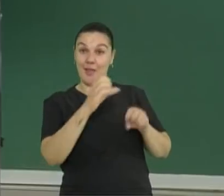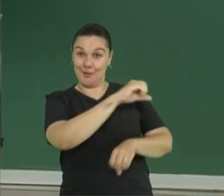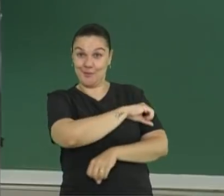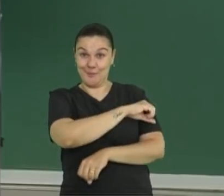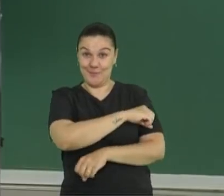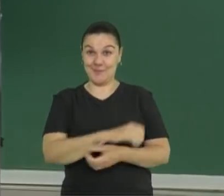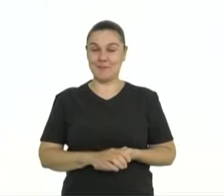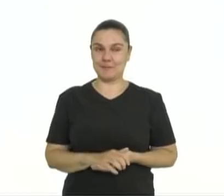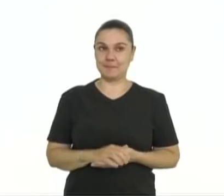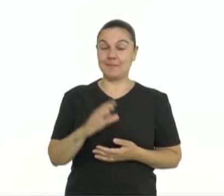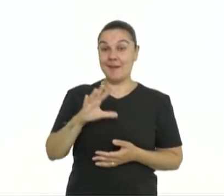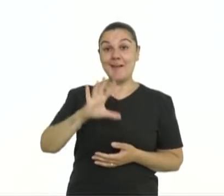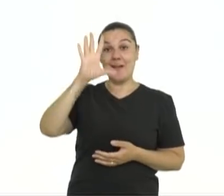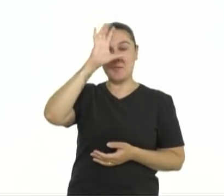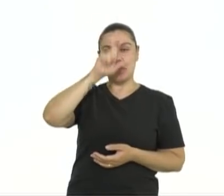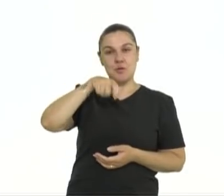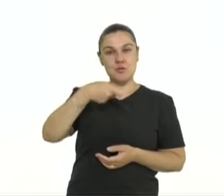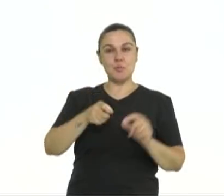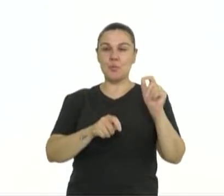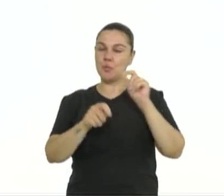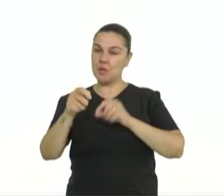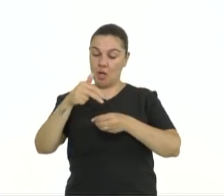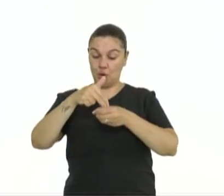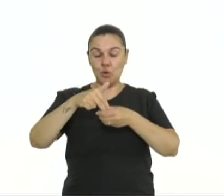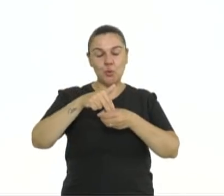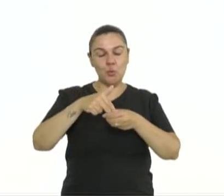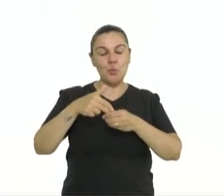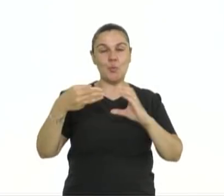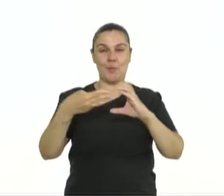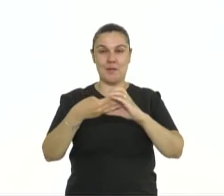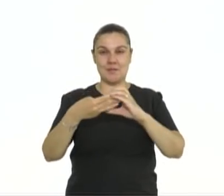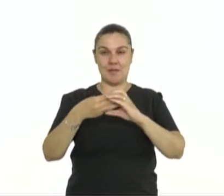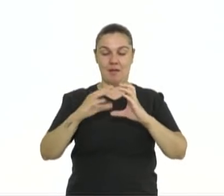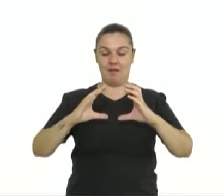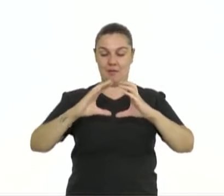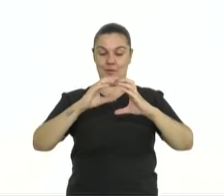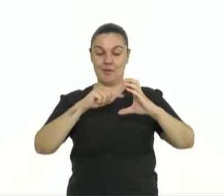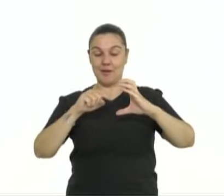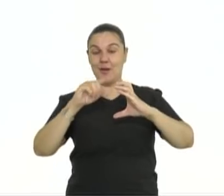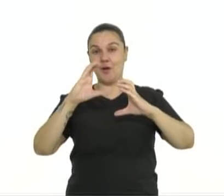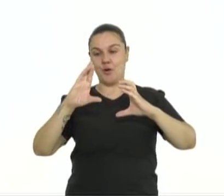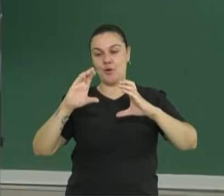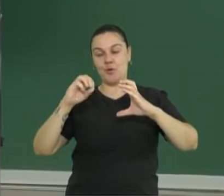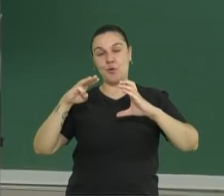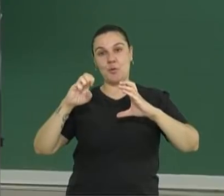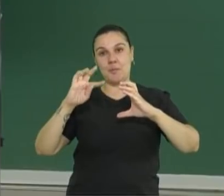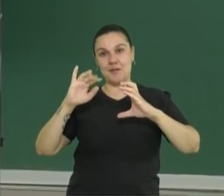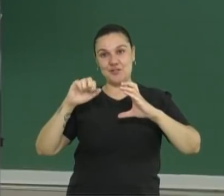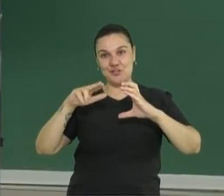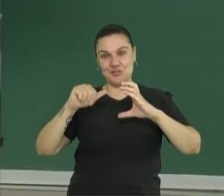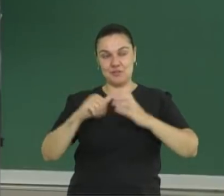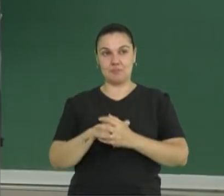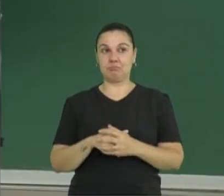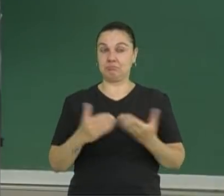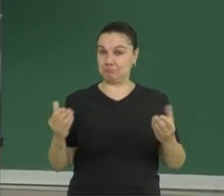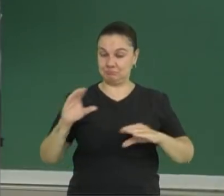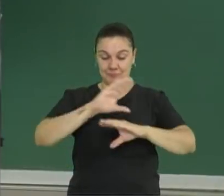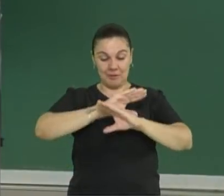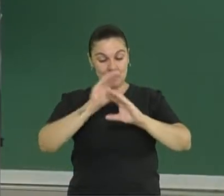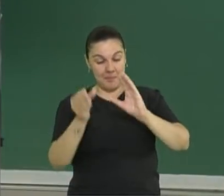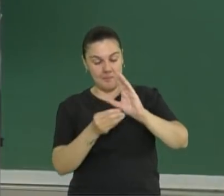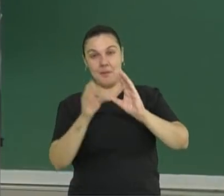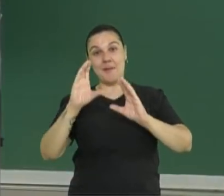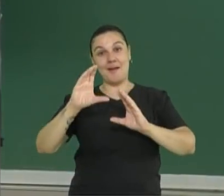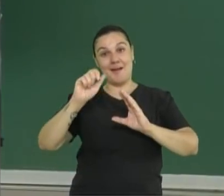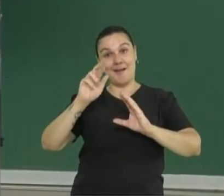ano? Aprendemos, relembramos sobre o núcleo celular, que ele é formado por cromatina, membrana nuclear ou